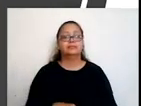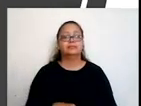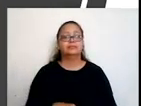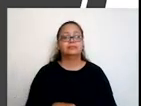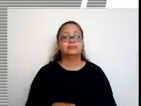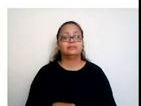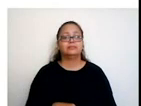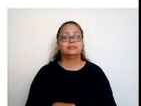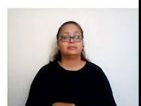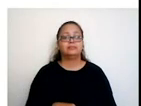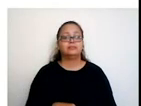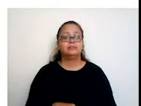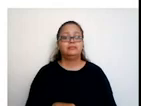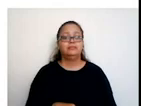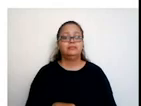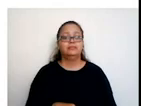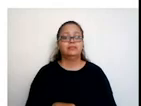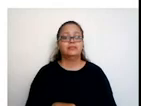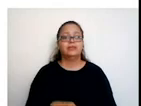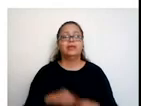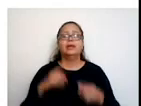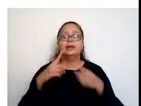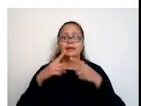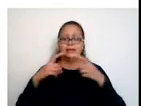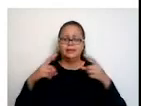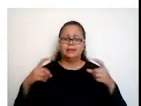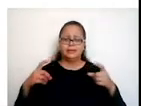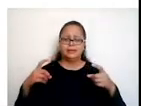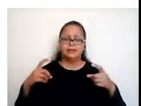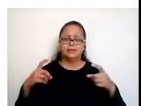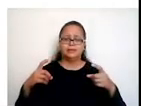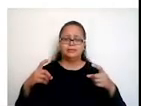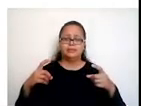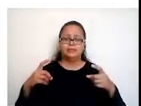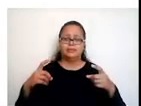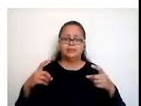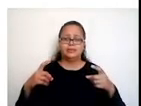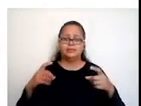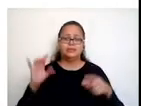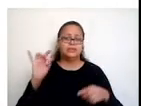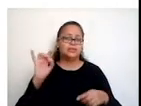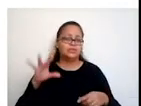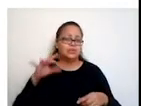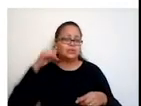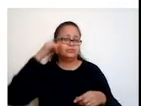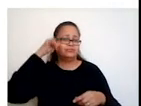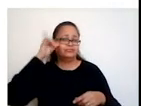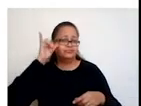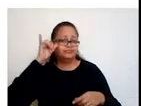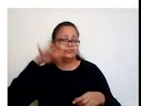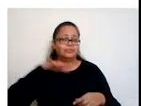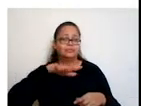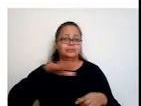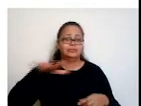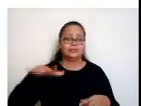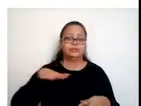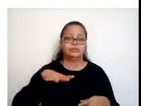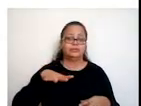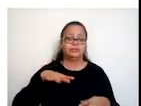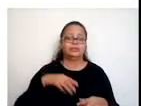literatura. Mas será que a revolta era só no ambiente do campo, né, com os